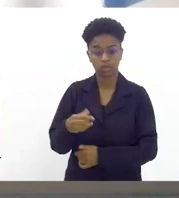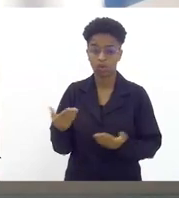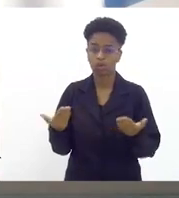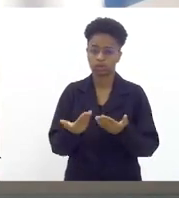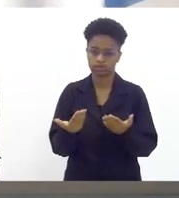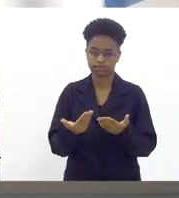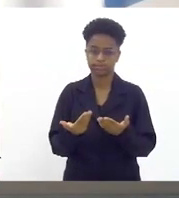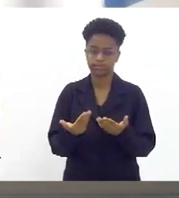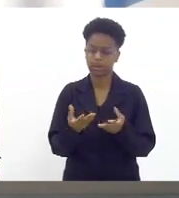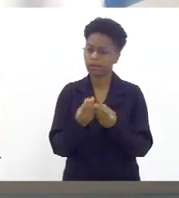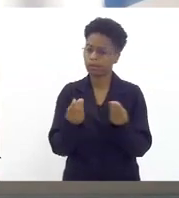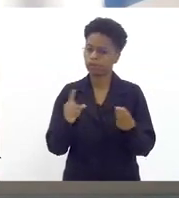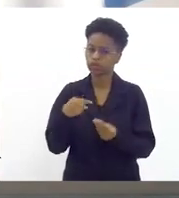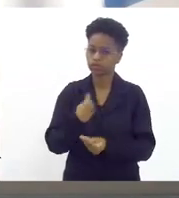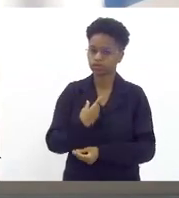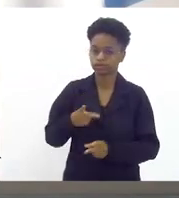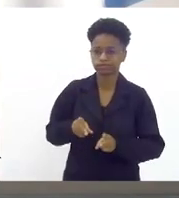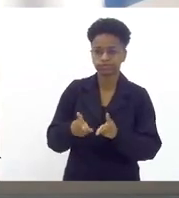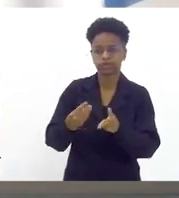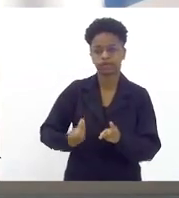vivas.